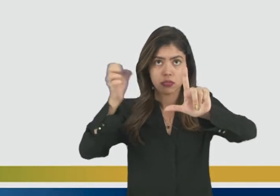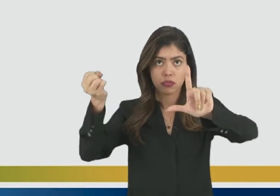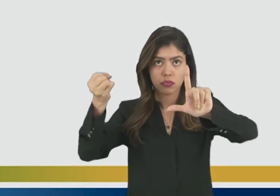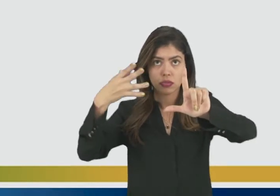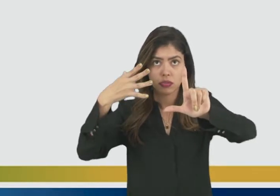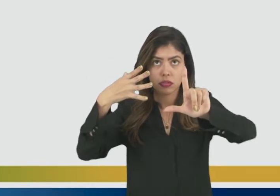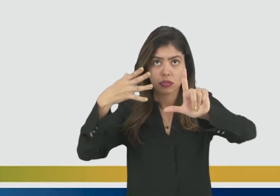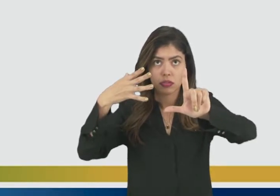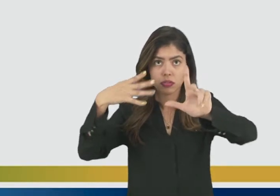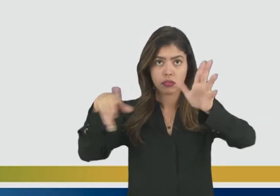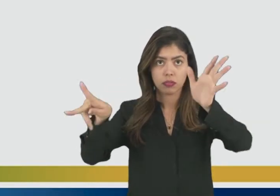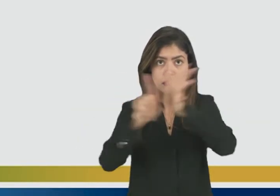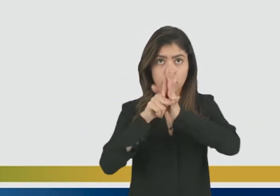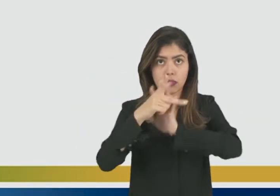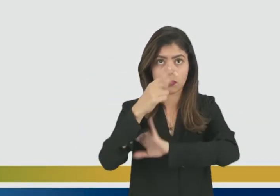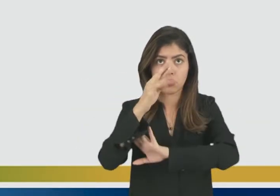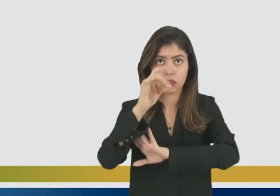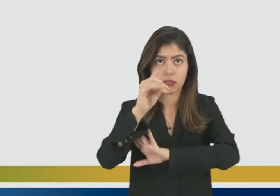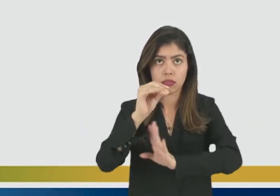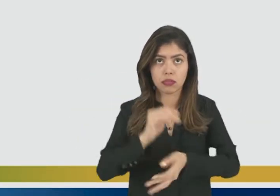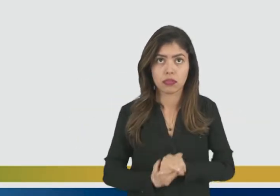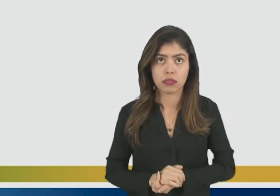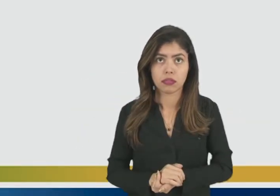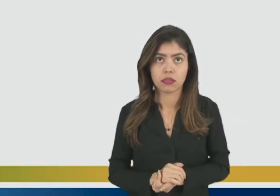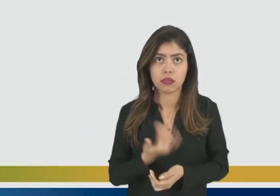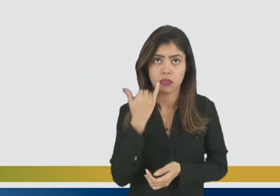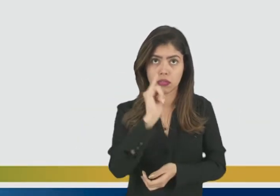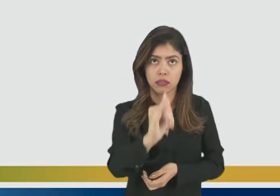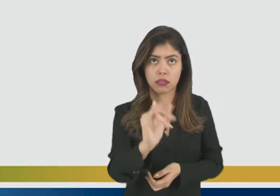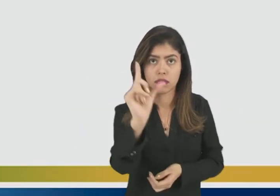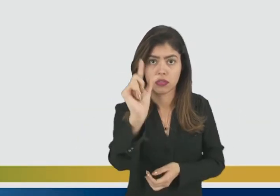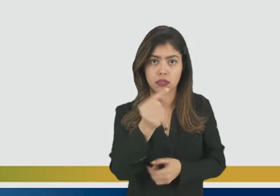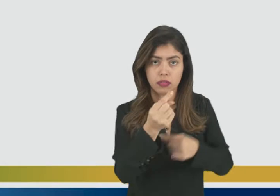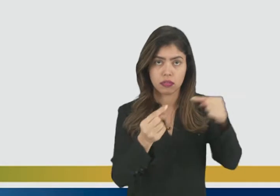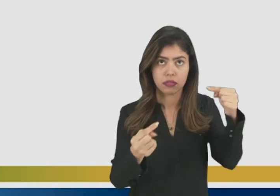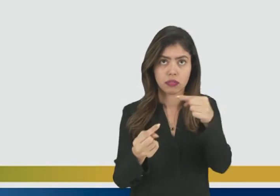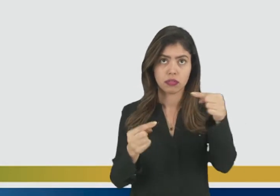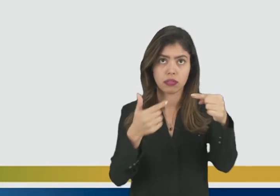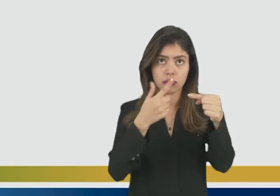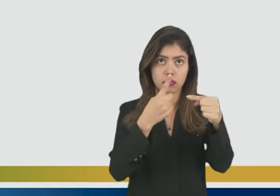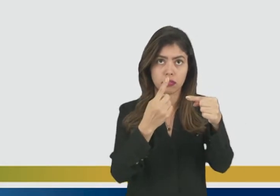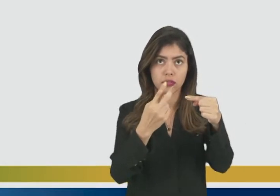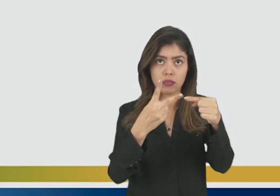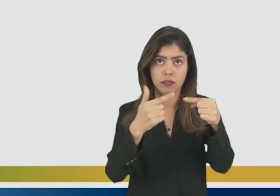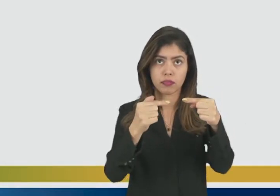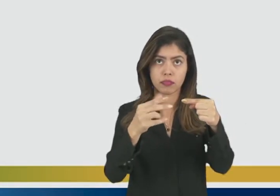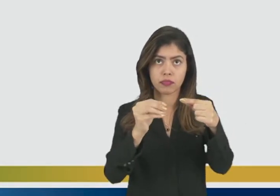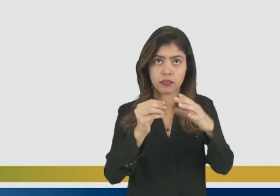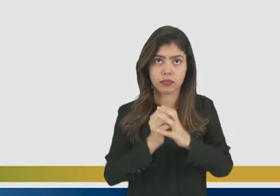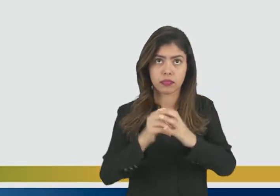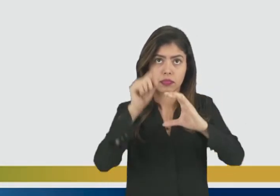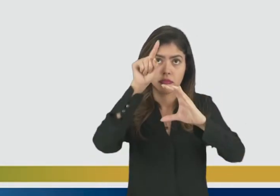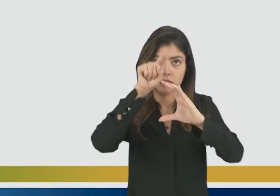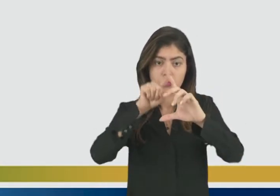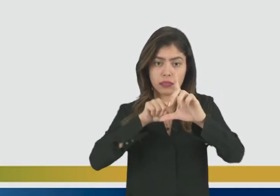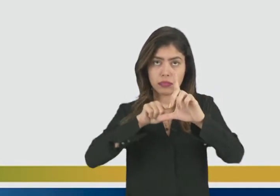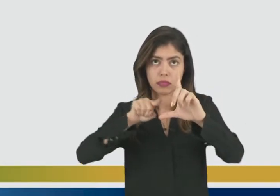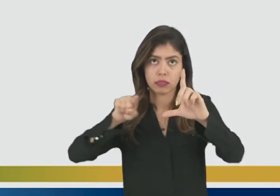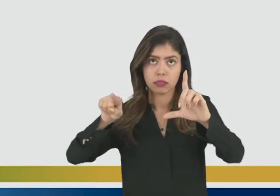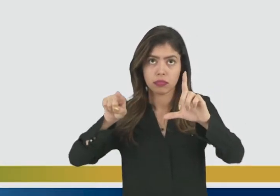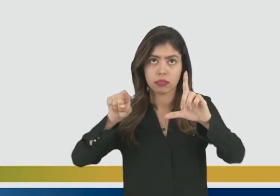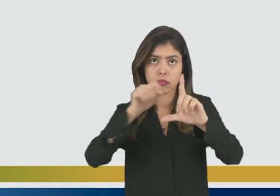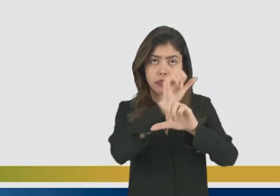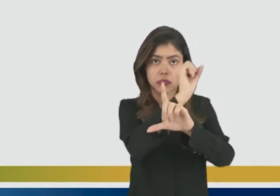formando um produto. A energia no reagente ela é de menos 170 kJ/mol. A energia